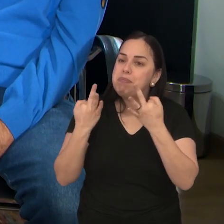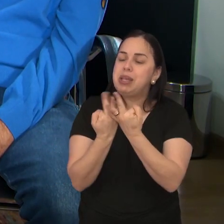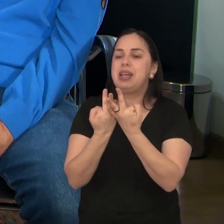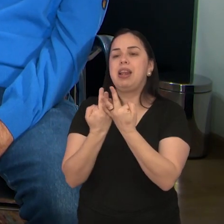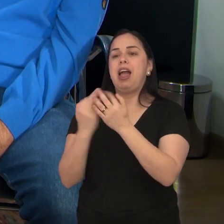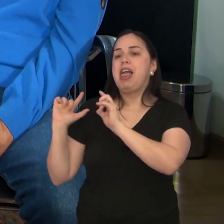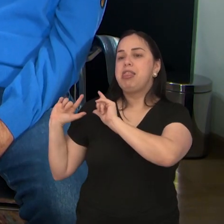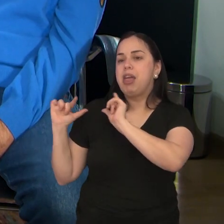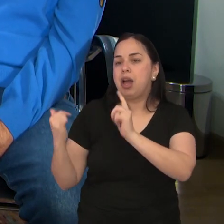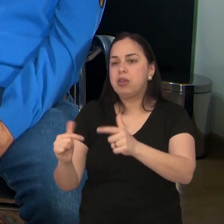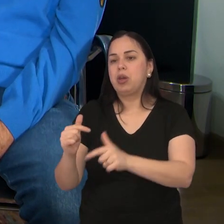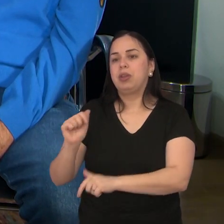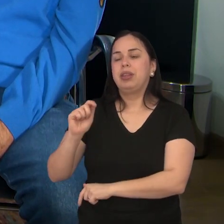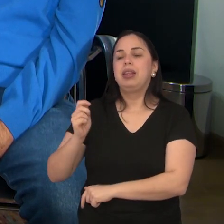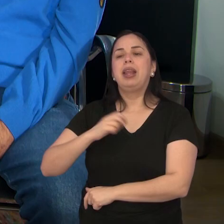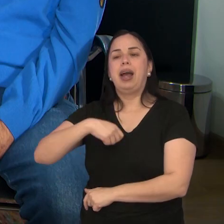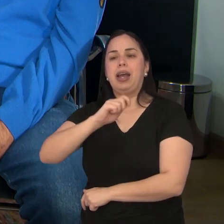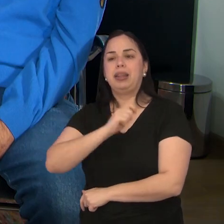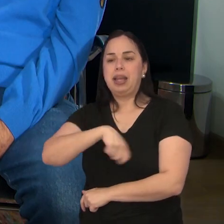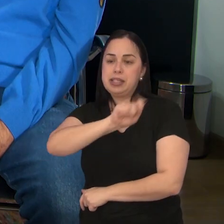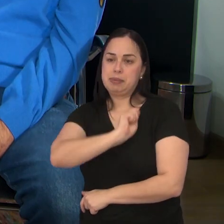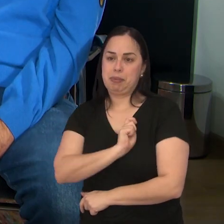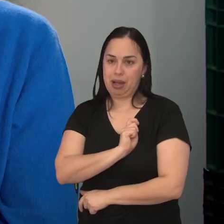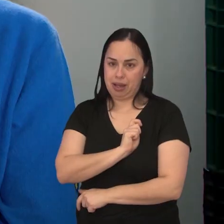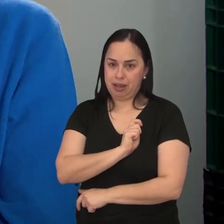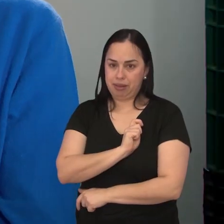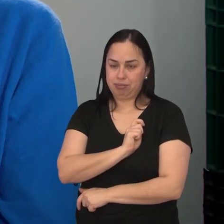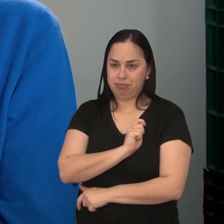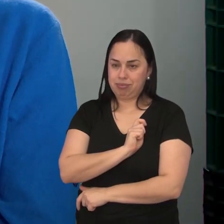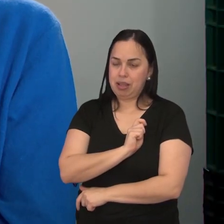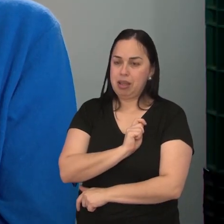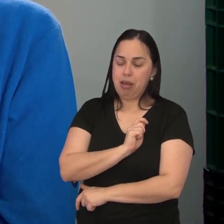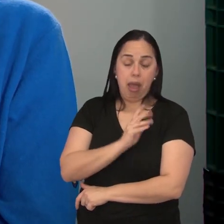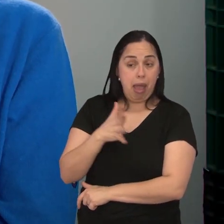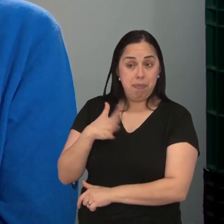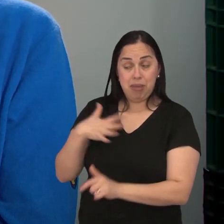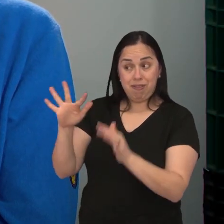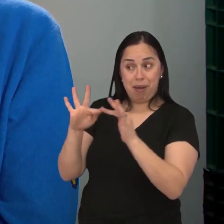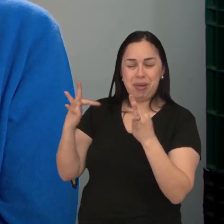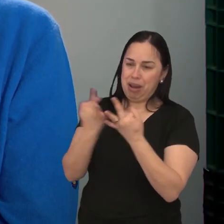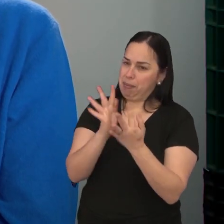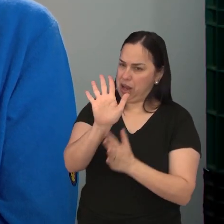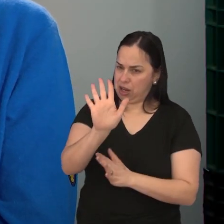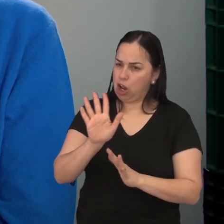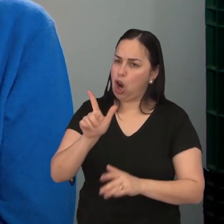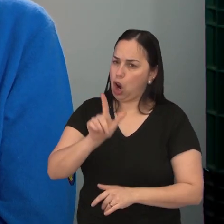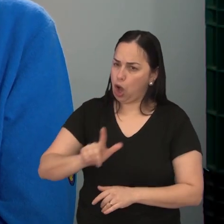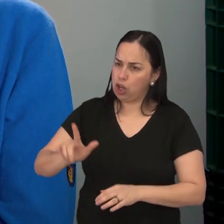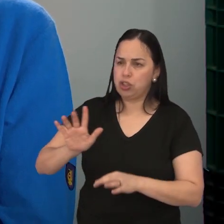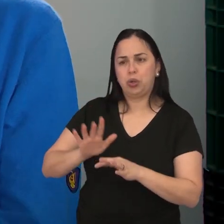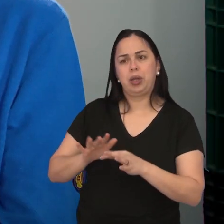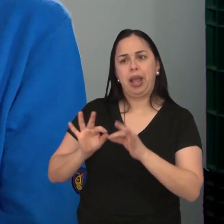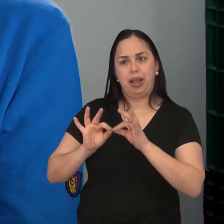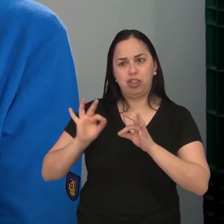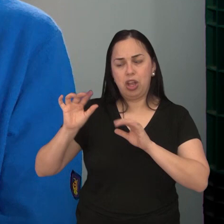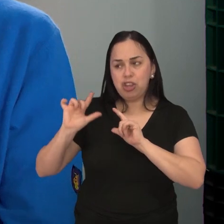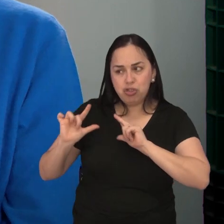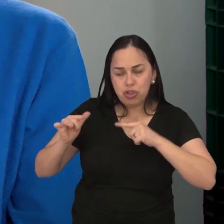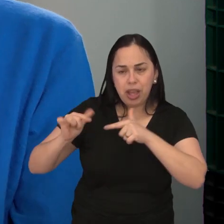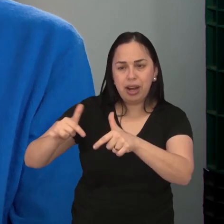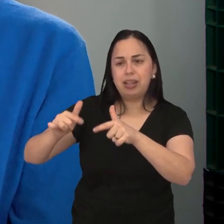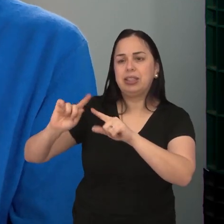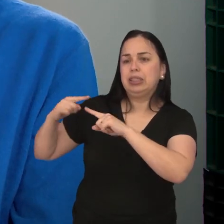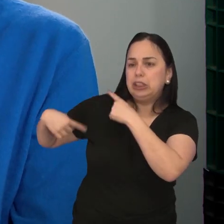minha família e de onde veio o meu sobrenome. Então, tinha um parente distante que era arqueólogo. Aí, se eu